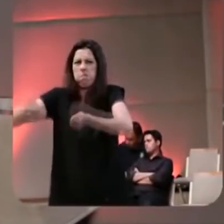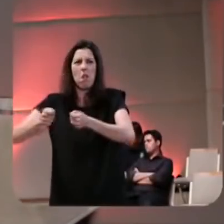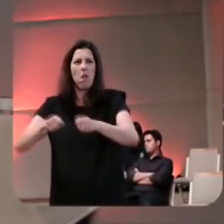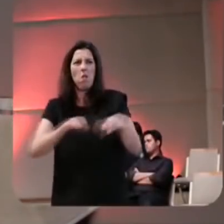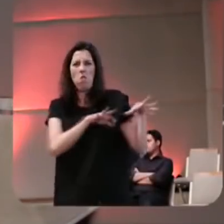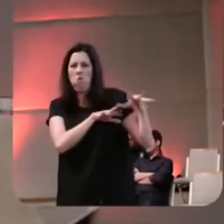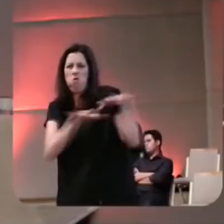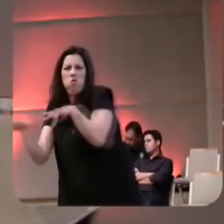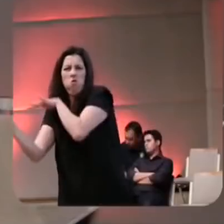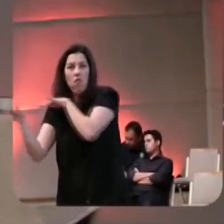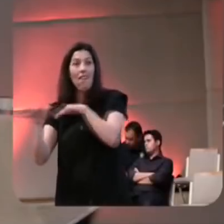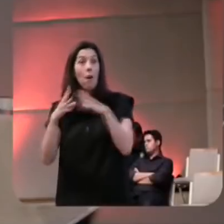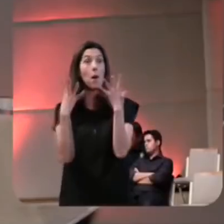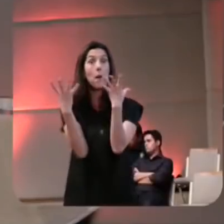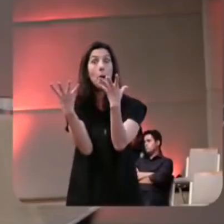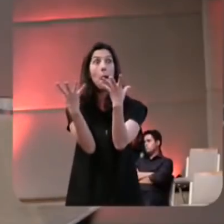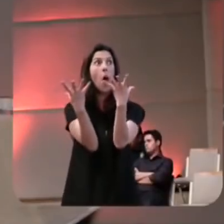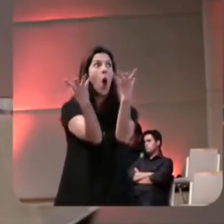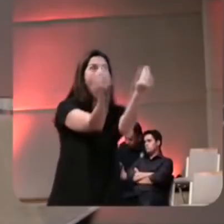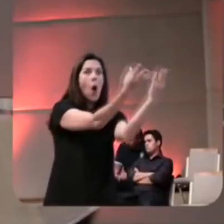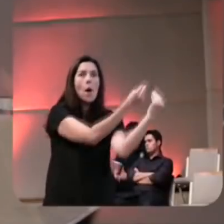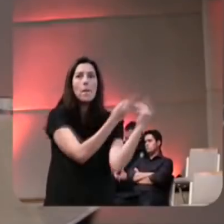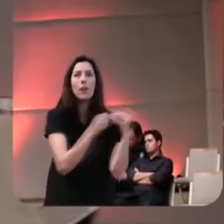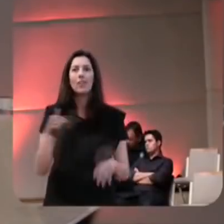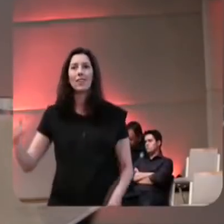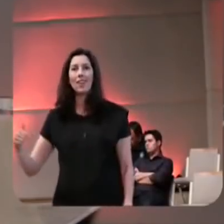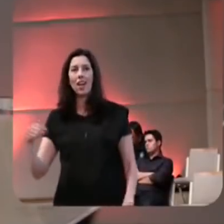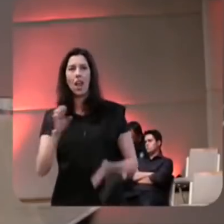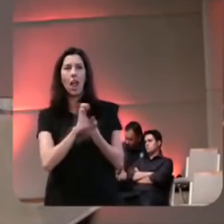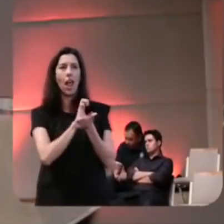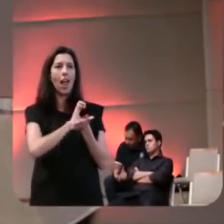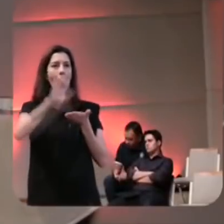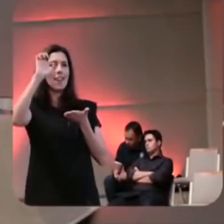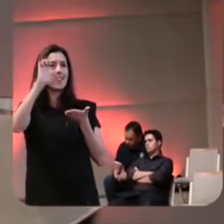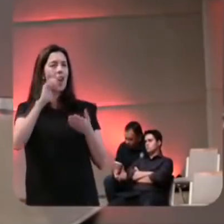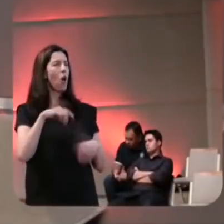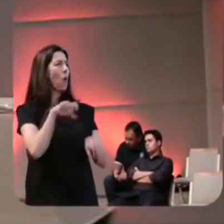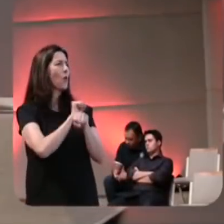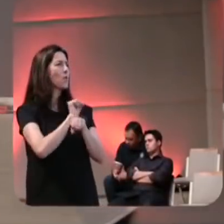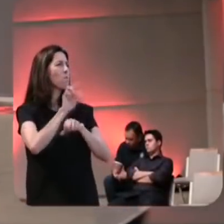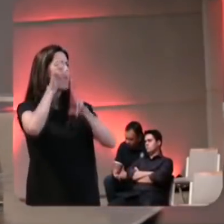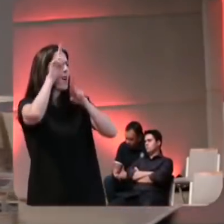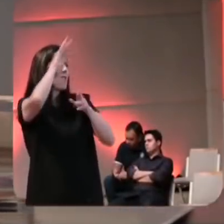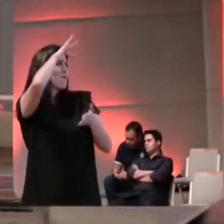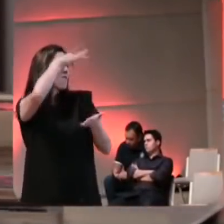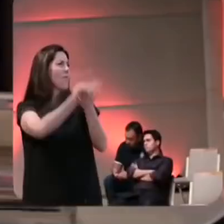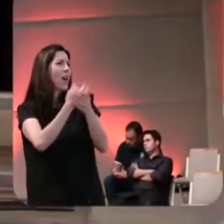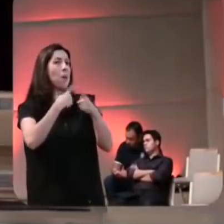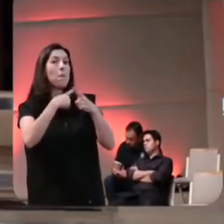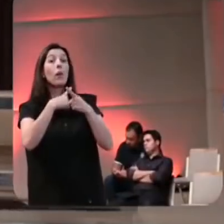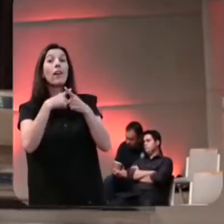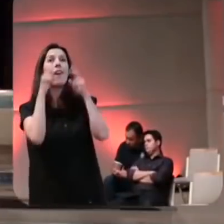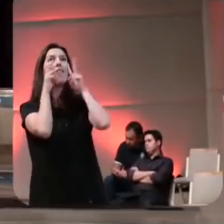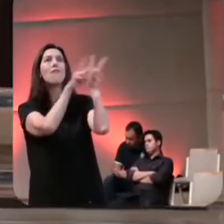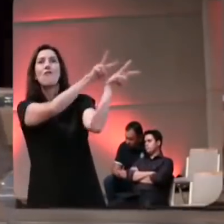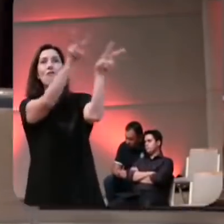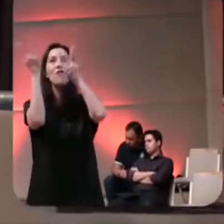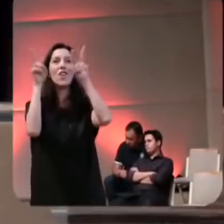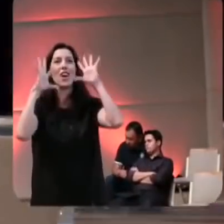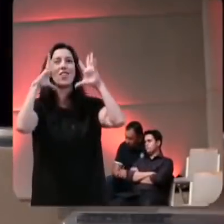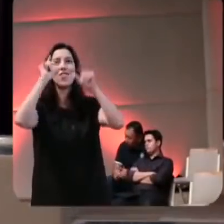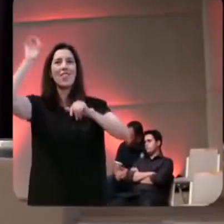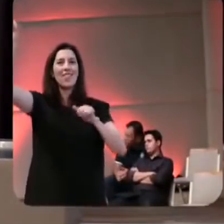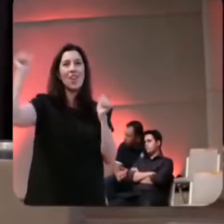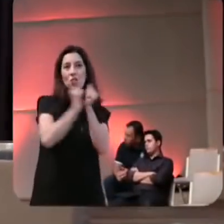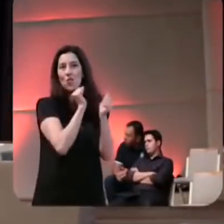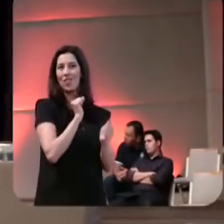cheio de esperança e fé e o outro estava cheio de medo. E a pergunta que fica para a gente é: por que